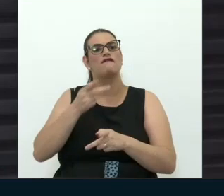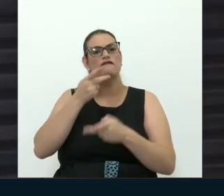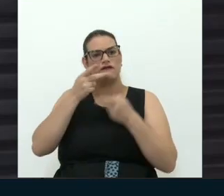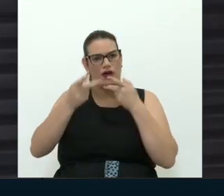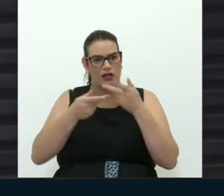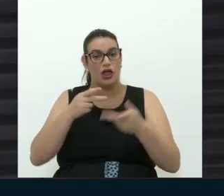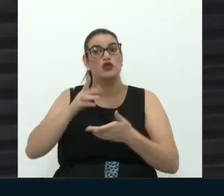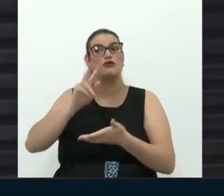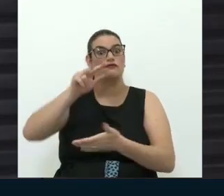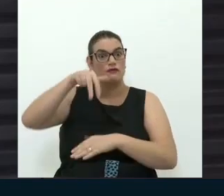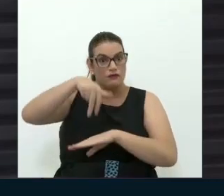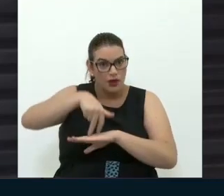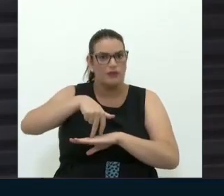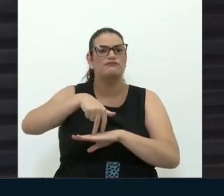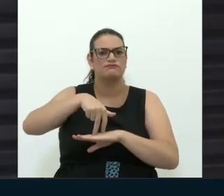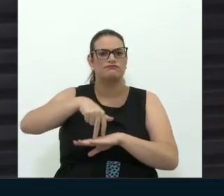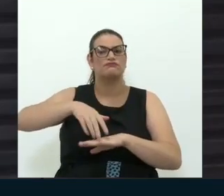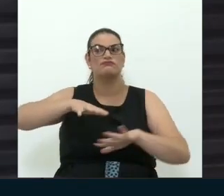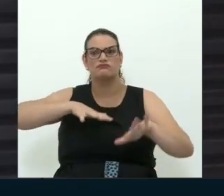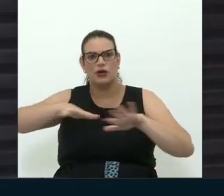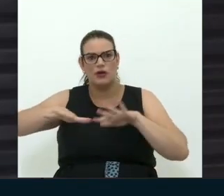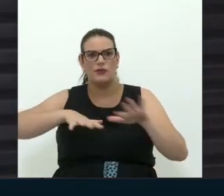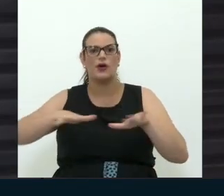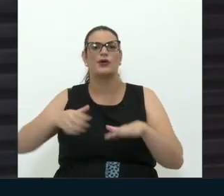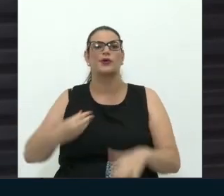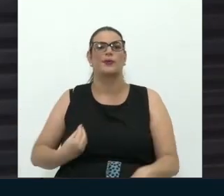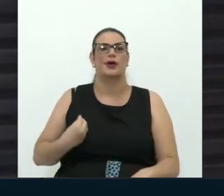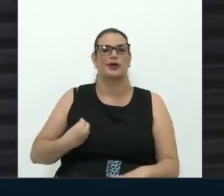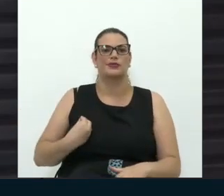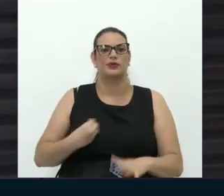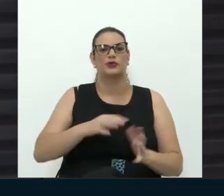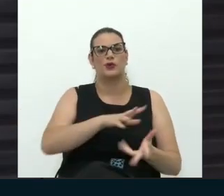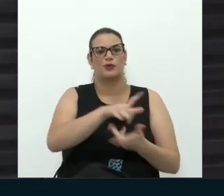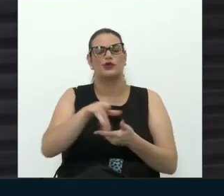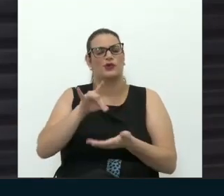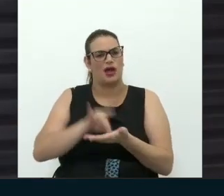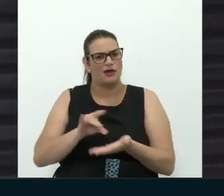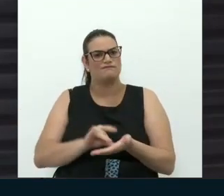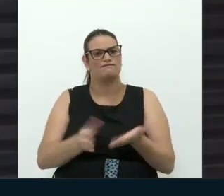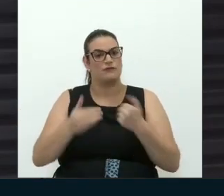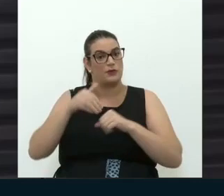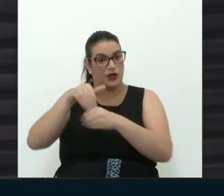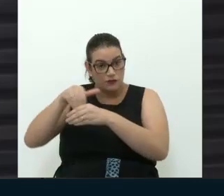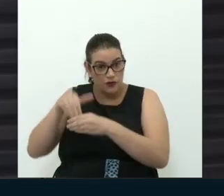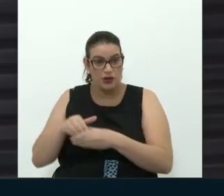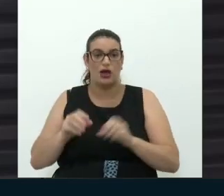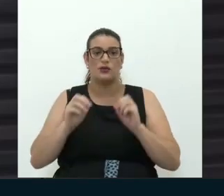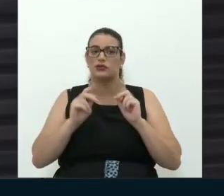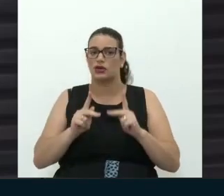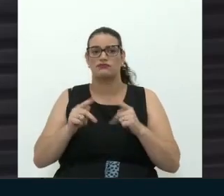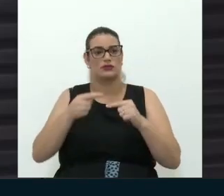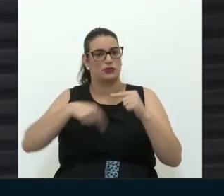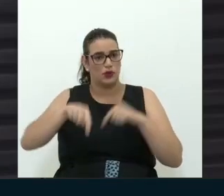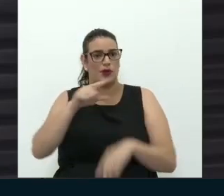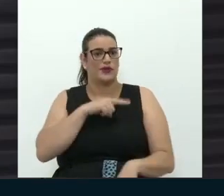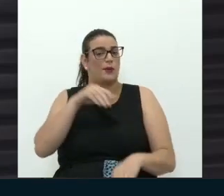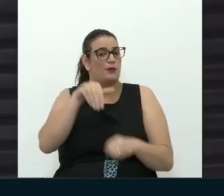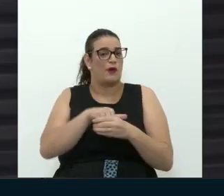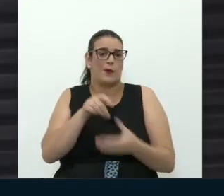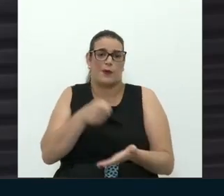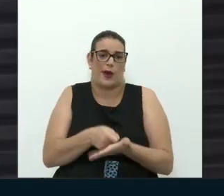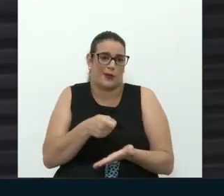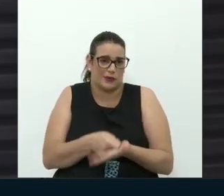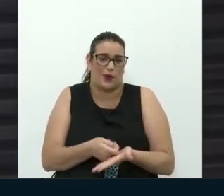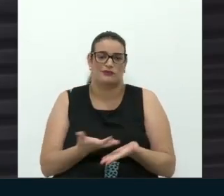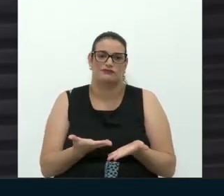no mundo real se envolvendo mais nos assuntos públicos tem que votar a gente tem um voto obrigatório